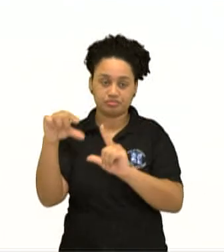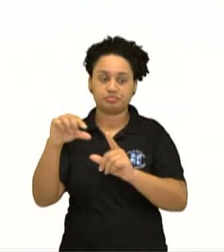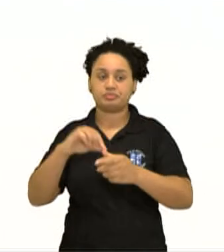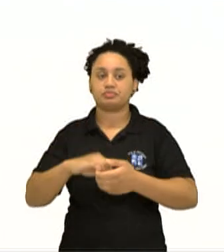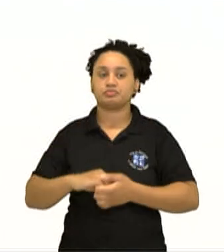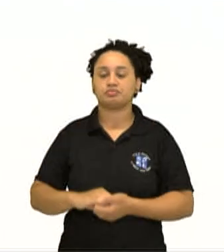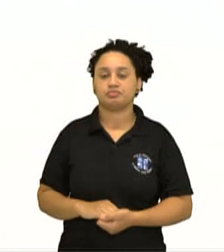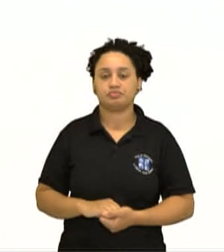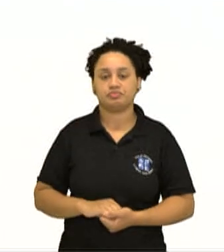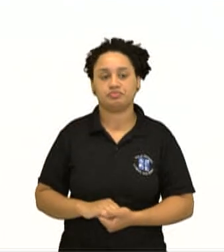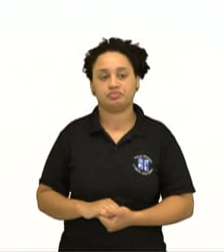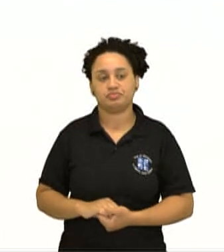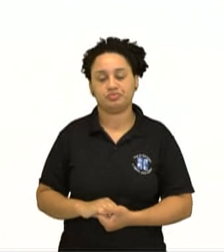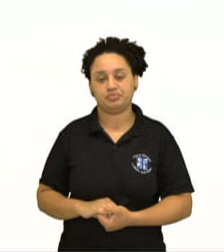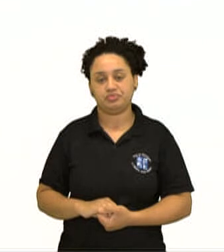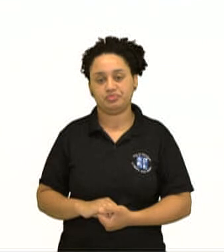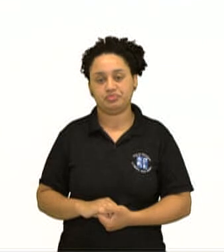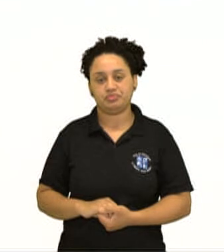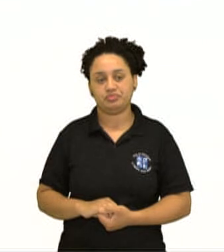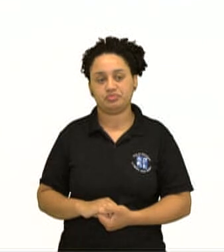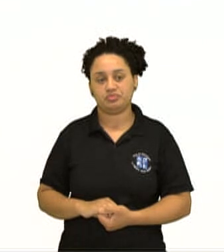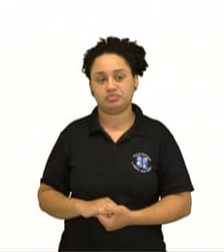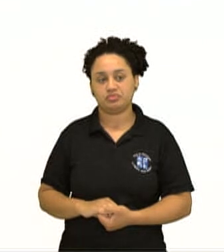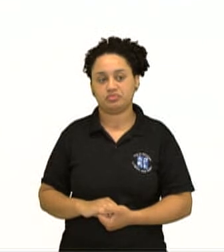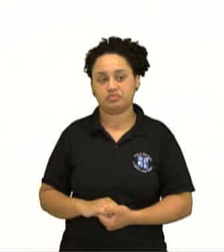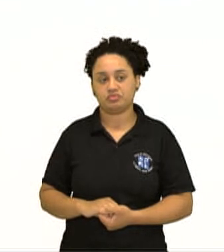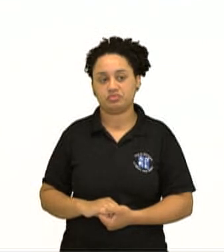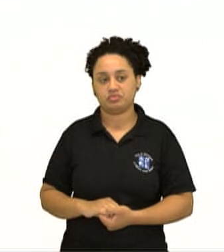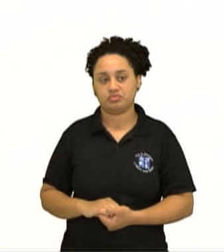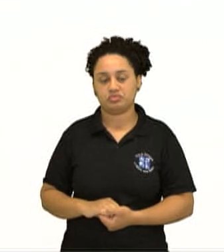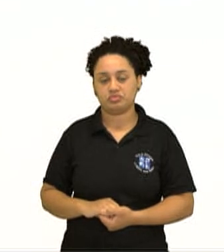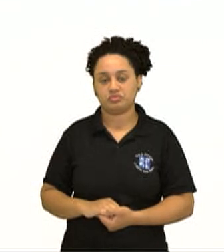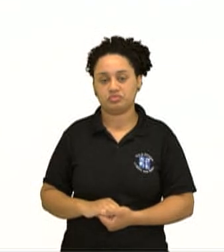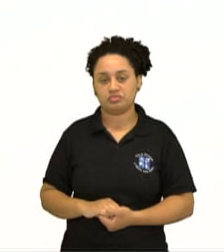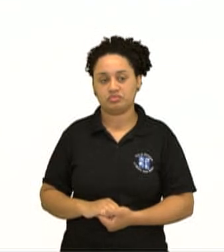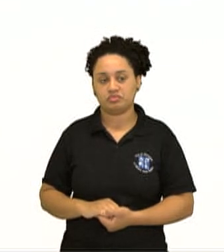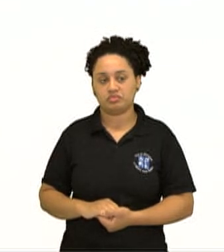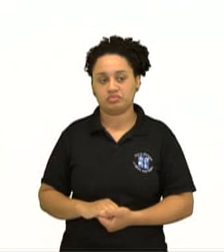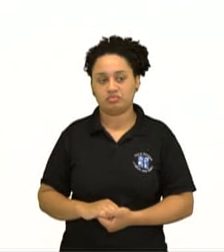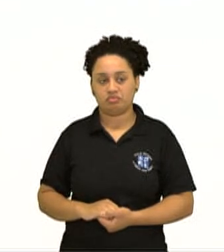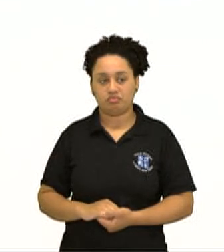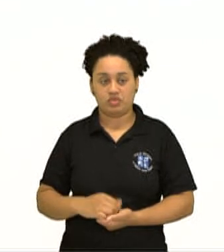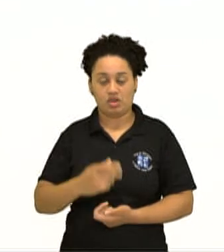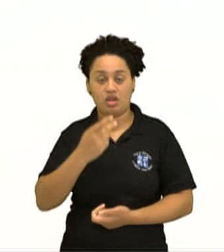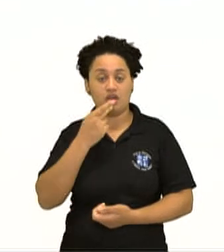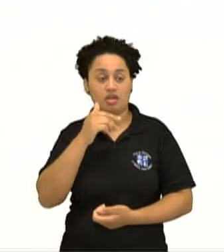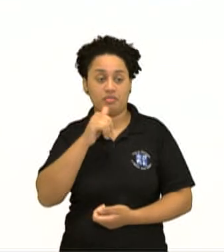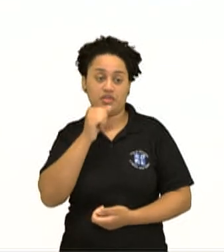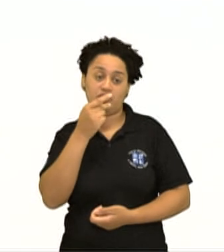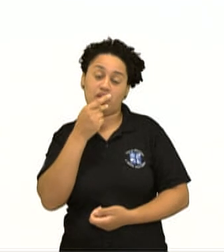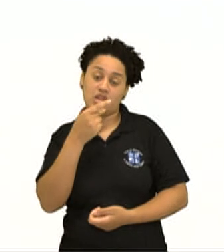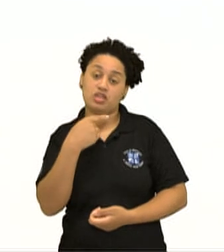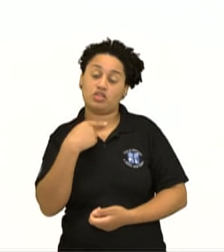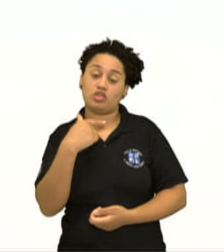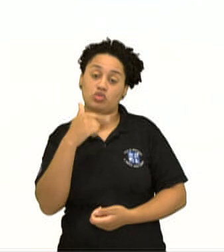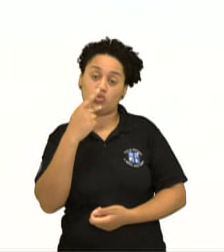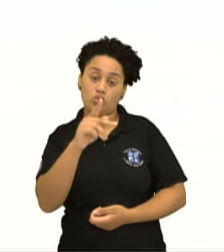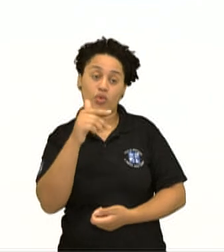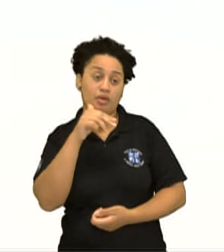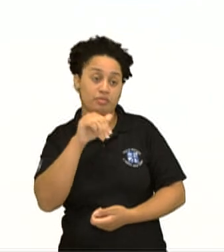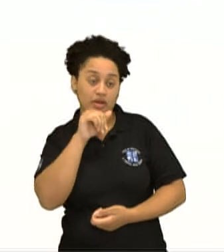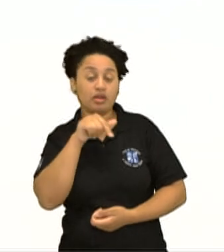madre, soy tu hija. Então, a madre diz, soy tu madre, e a filha, soy tu hija, bien?